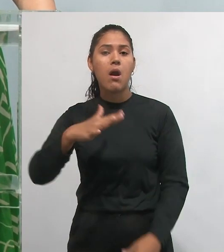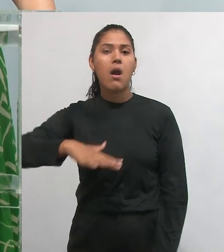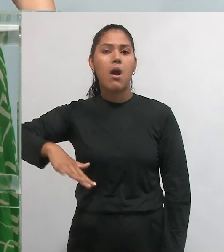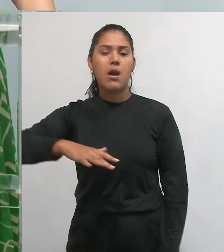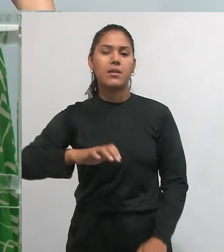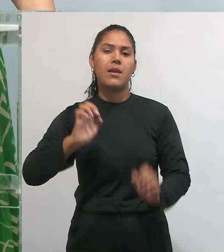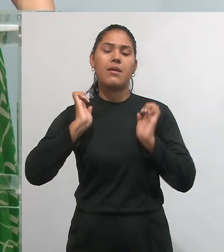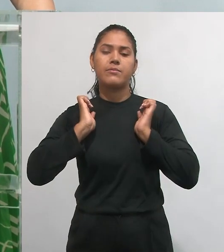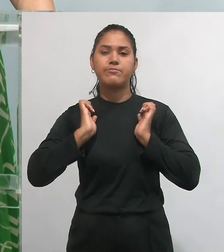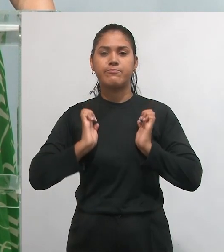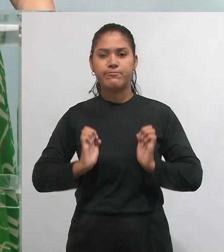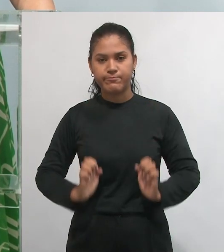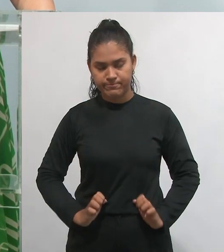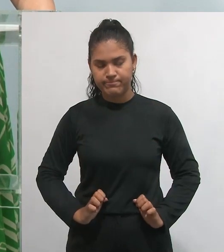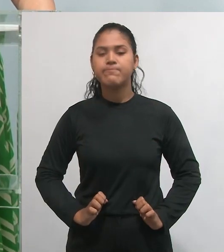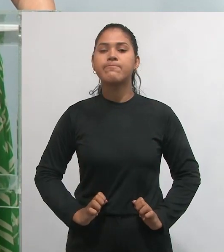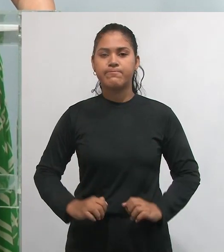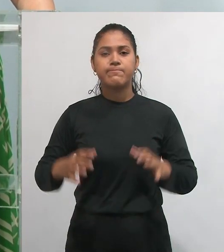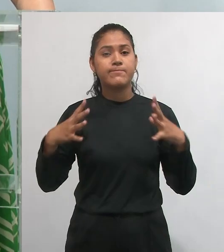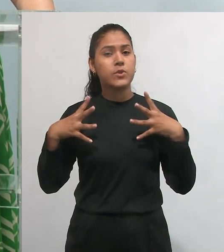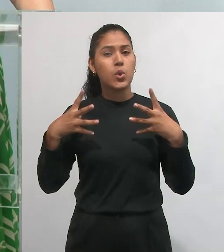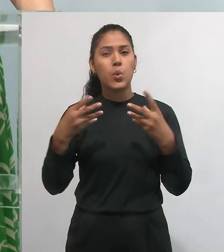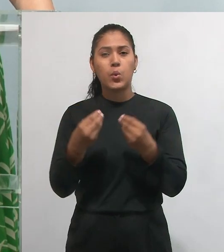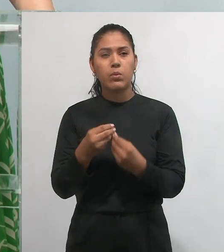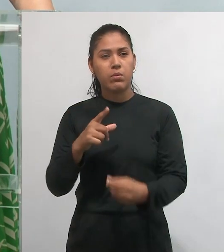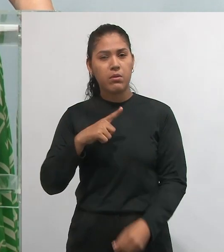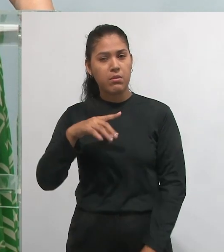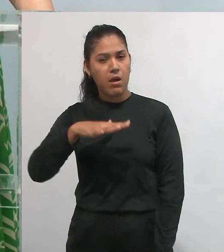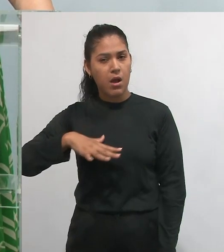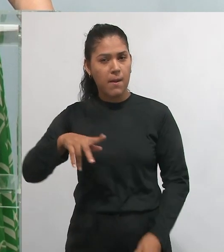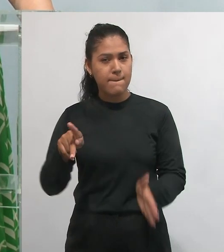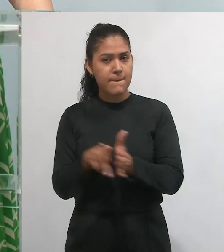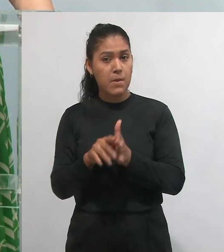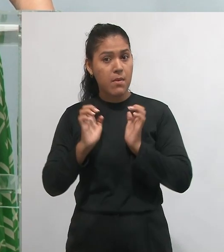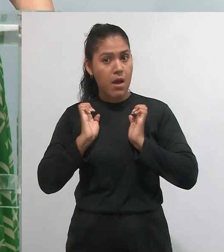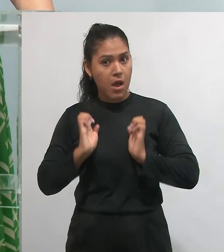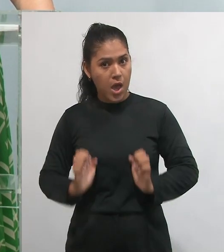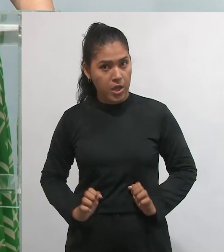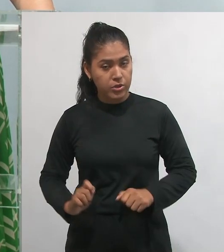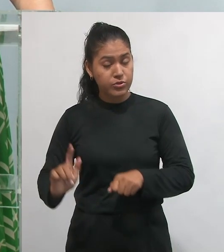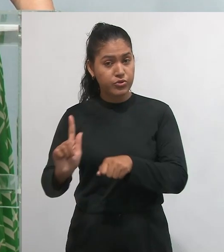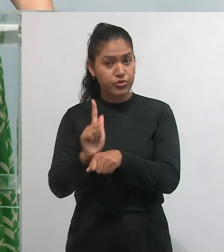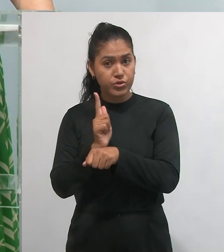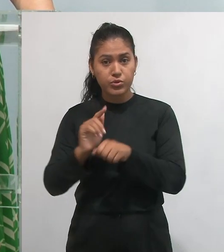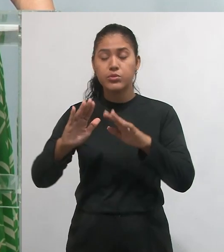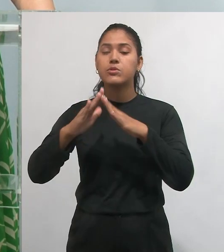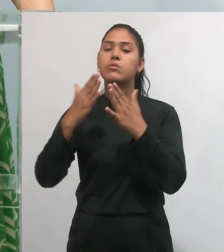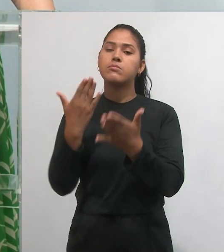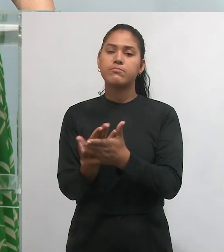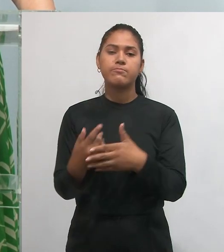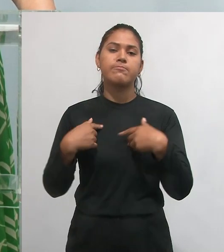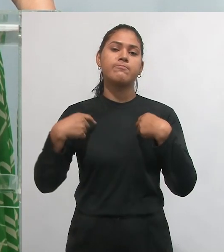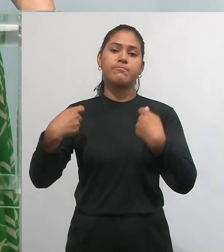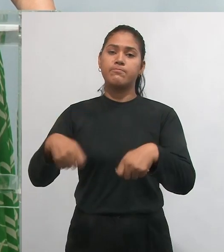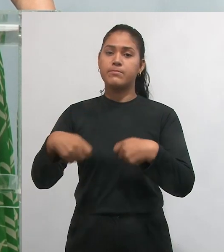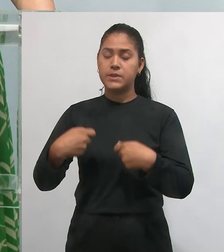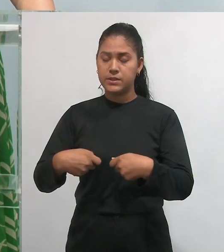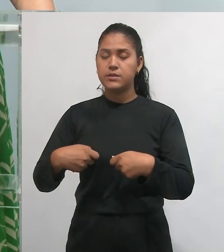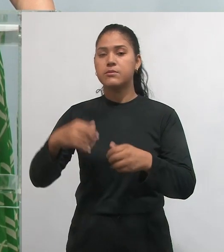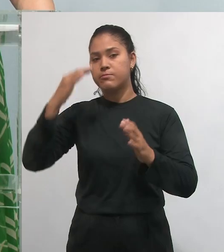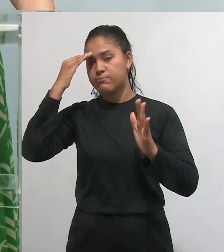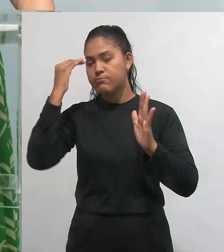princípios éticos. Tudo que se vê na ação do gestor escolar precisa ser